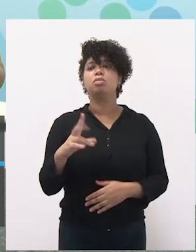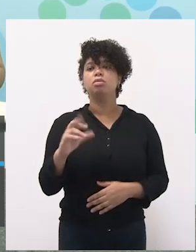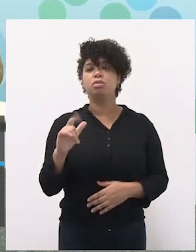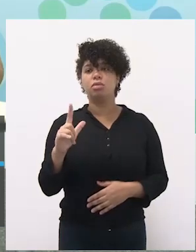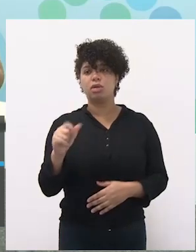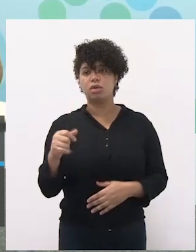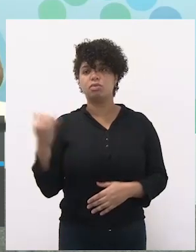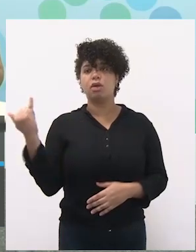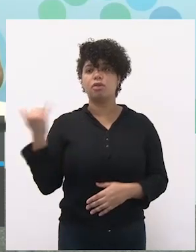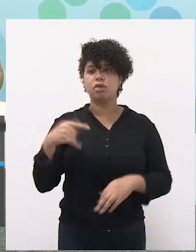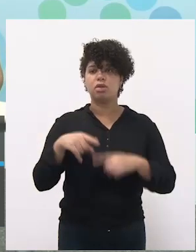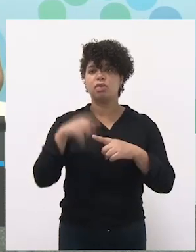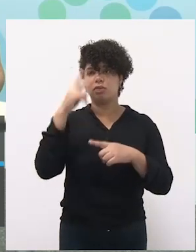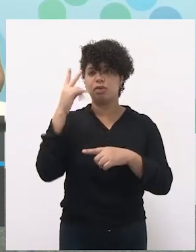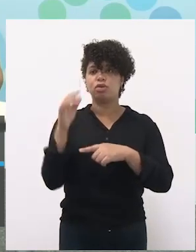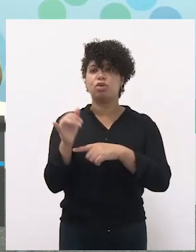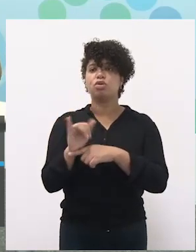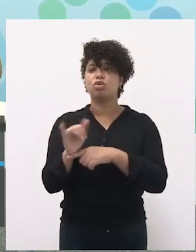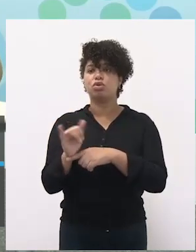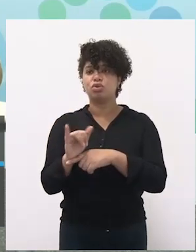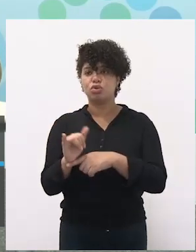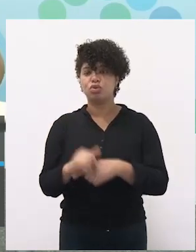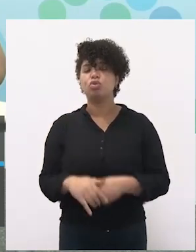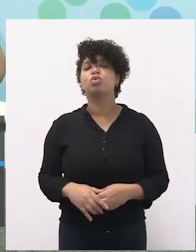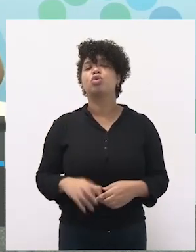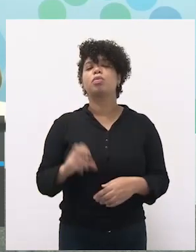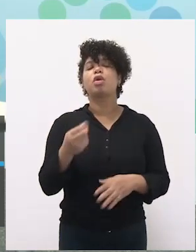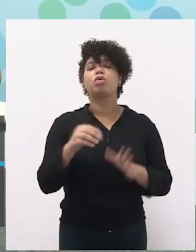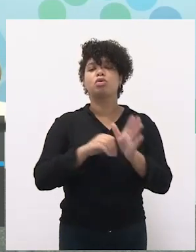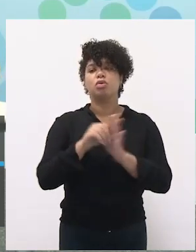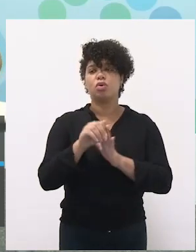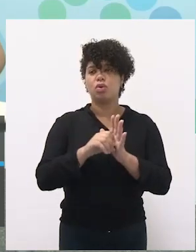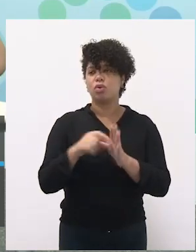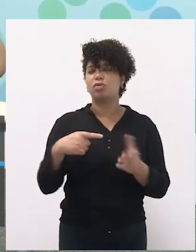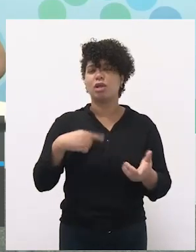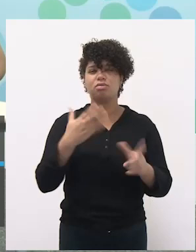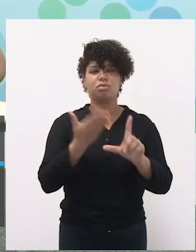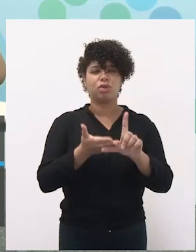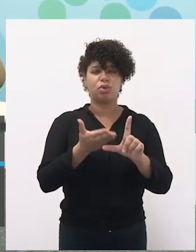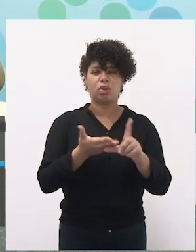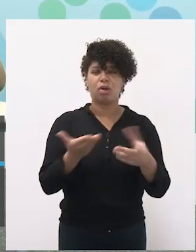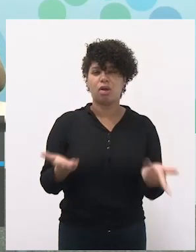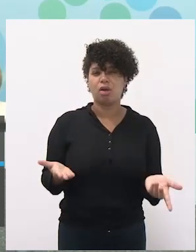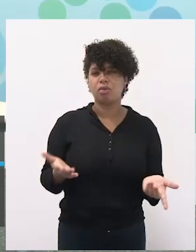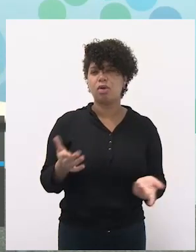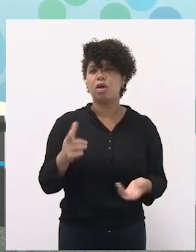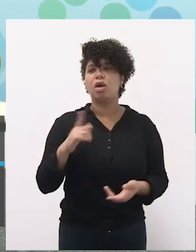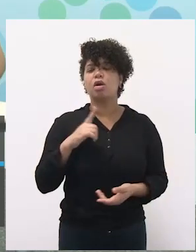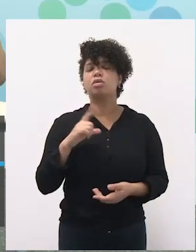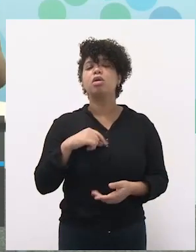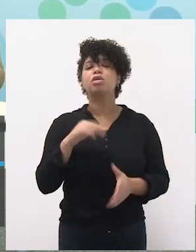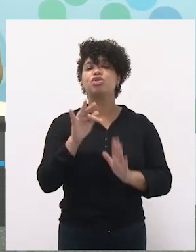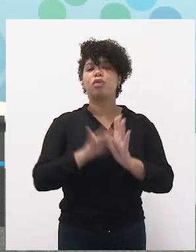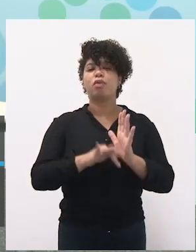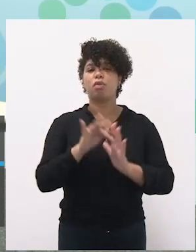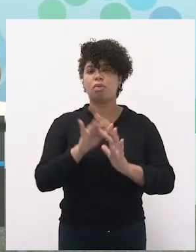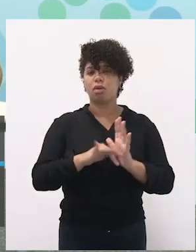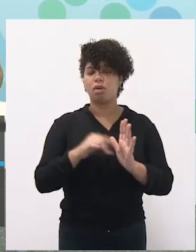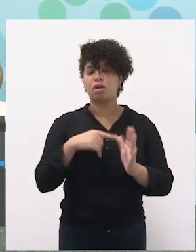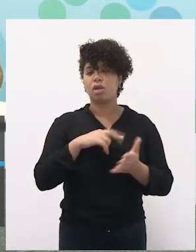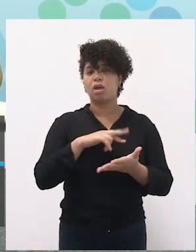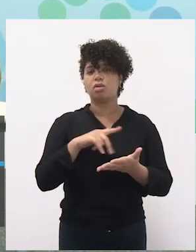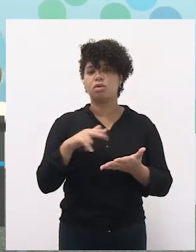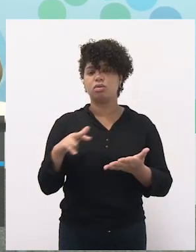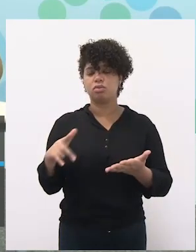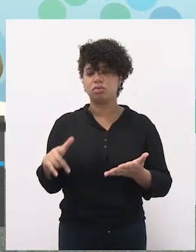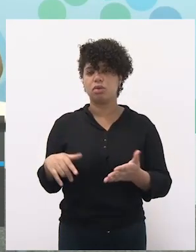o ano passado e teve uma atualizada, tá? Então, são materiais lá que tem do Classroom, tem dos formulários, então tem uma série